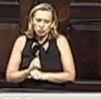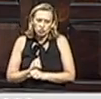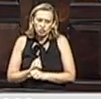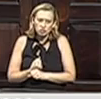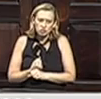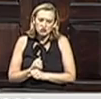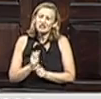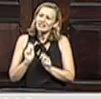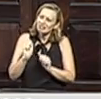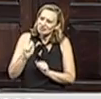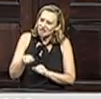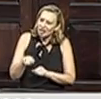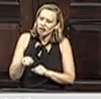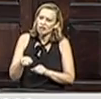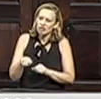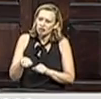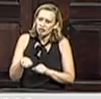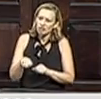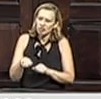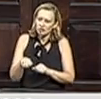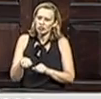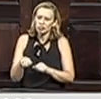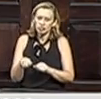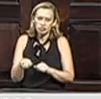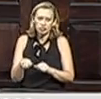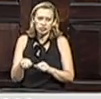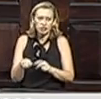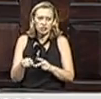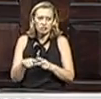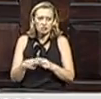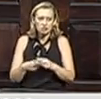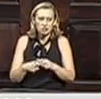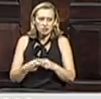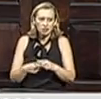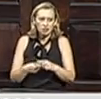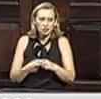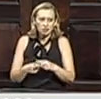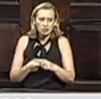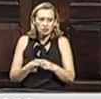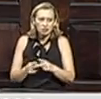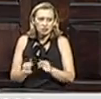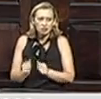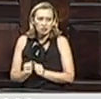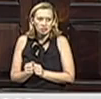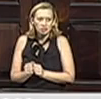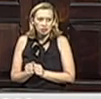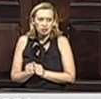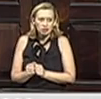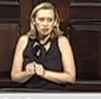dá coerência ao texto da lei. Porque os técnicos